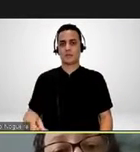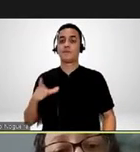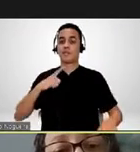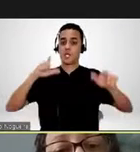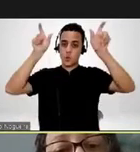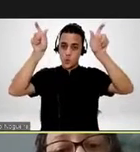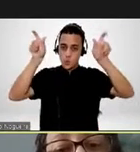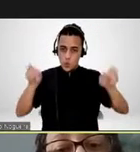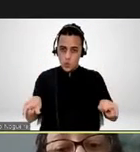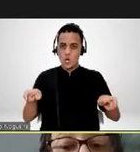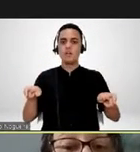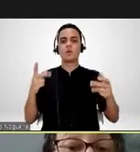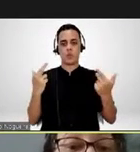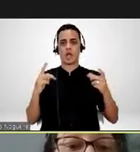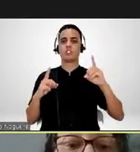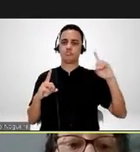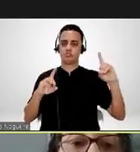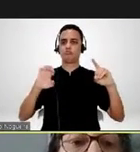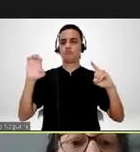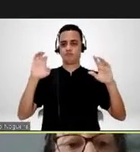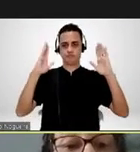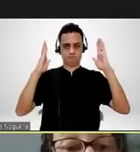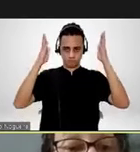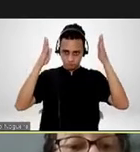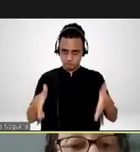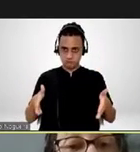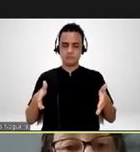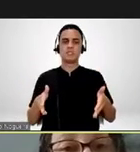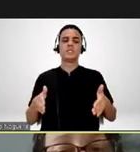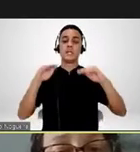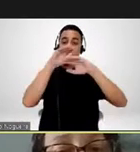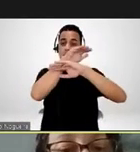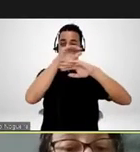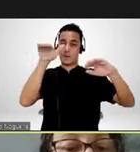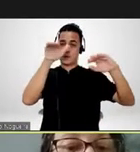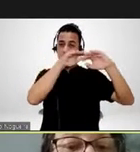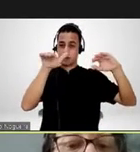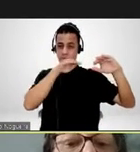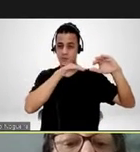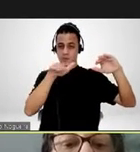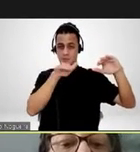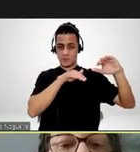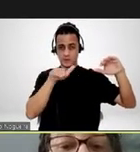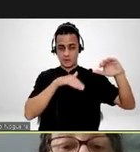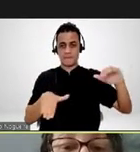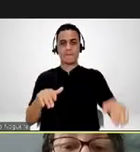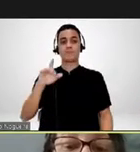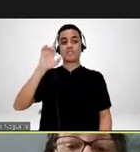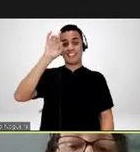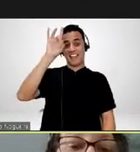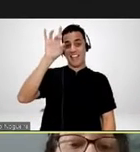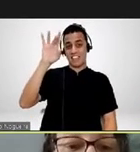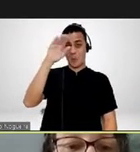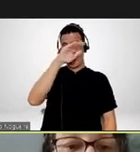então direita e esquerda, em maior tamanho, com linhas horizontais na sua composição. Cada uma dessas